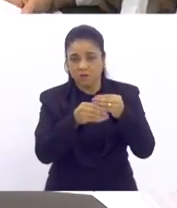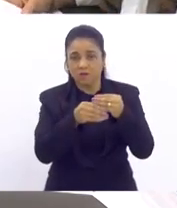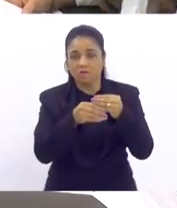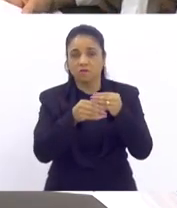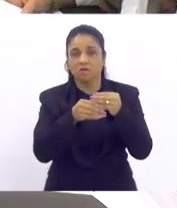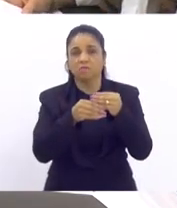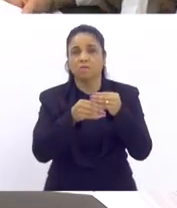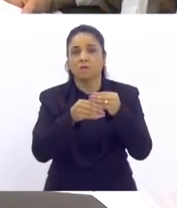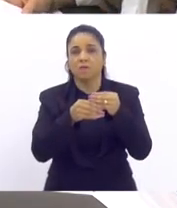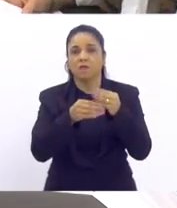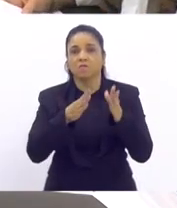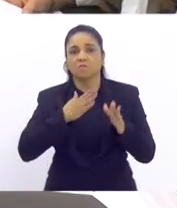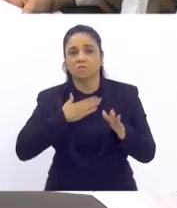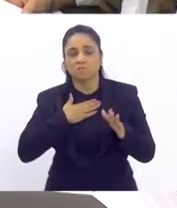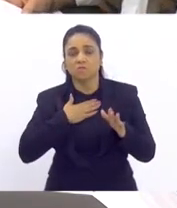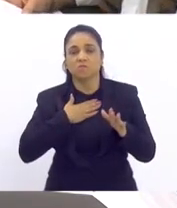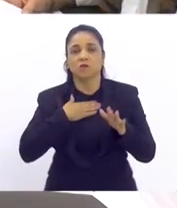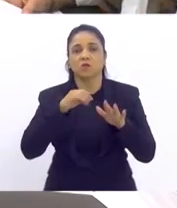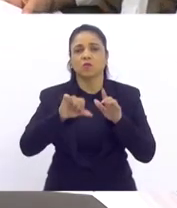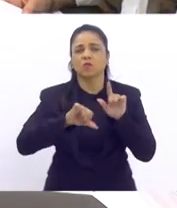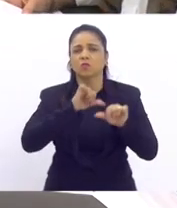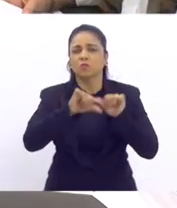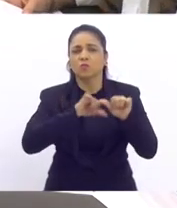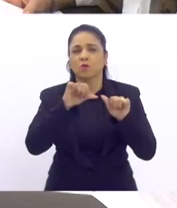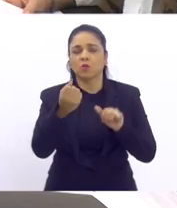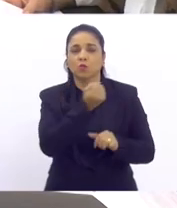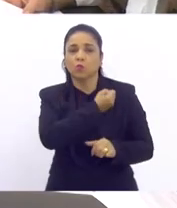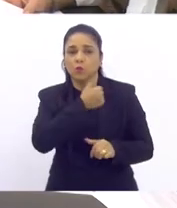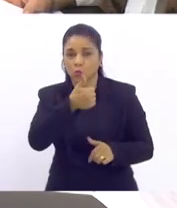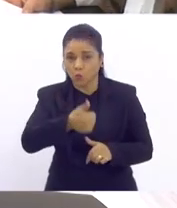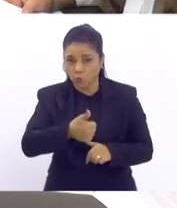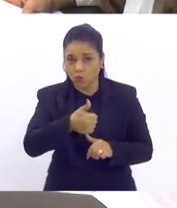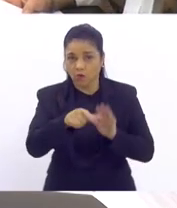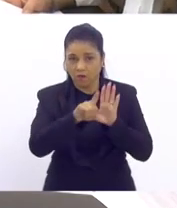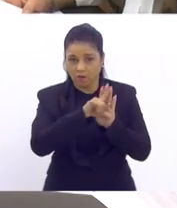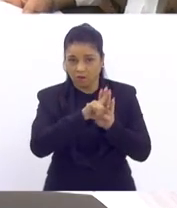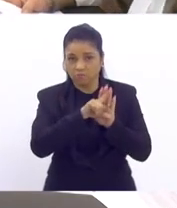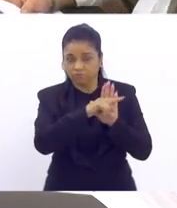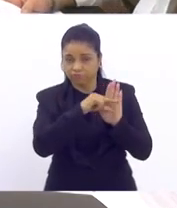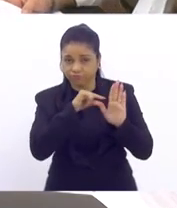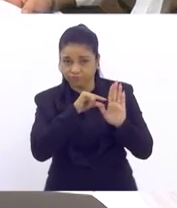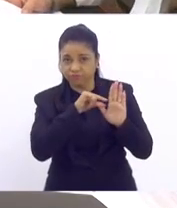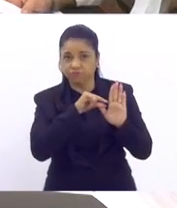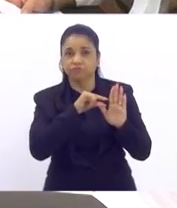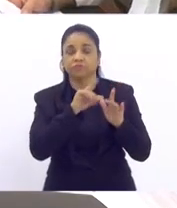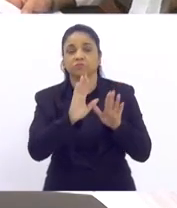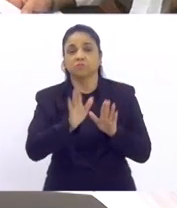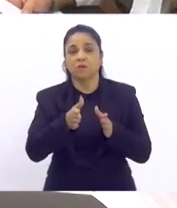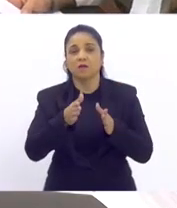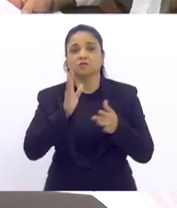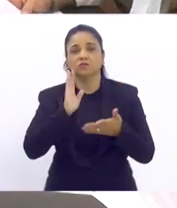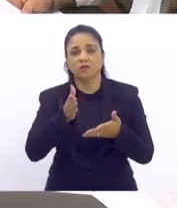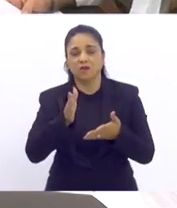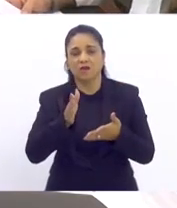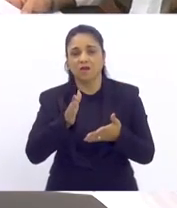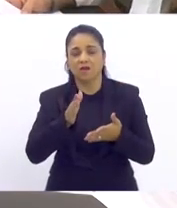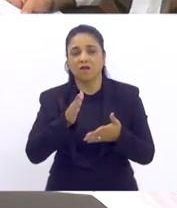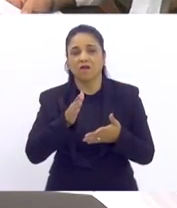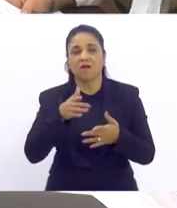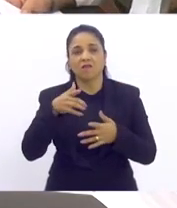fruto da emenda modificativa número 1 mas já que adentraram não somente a questão